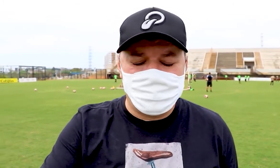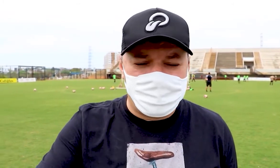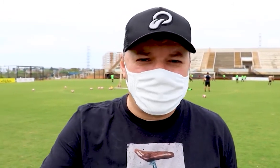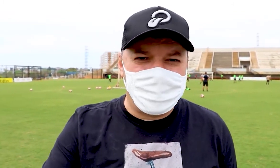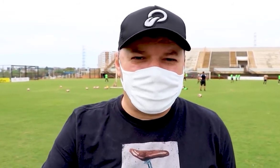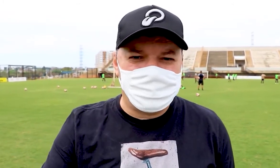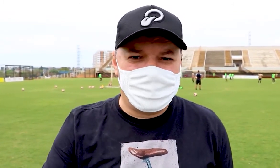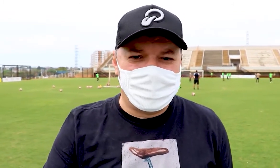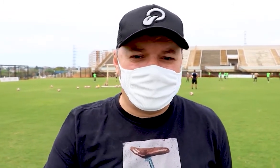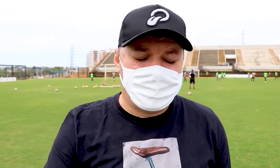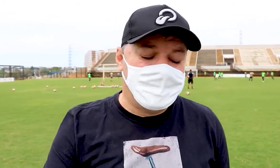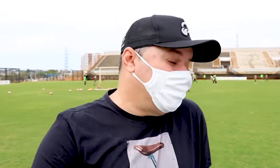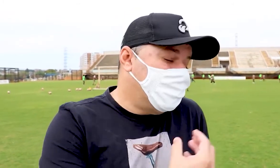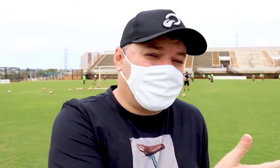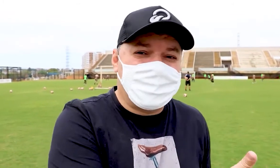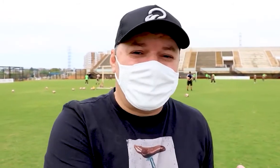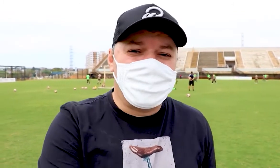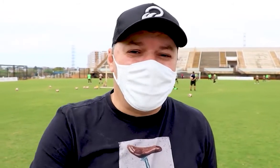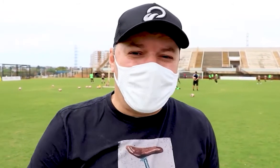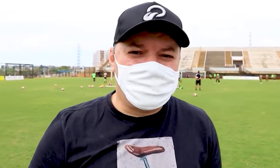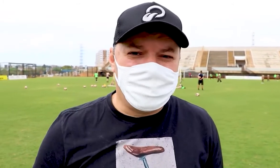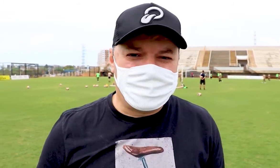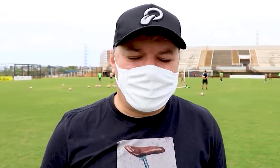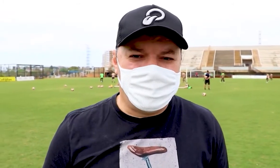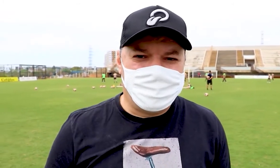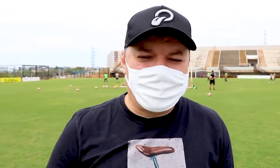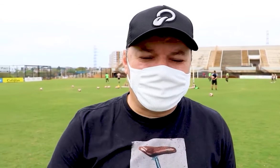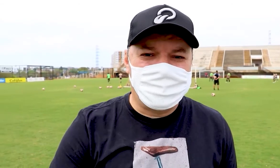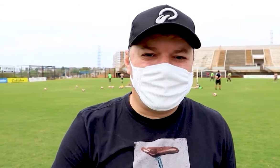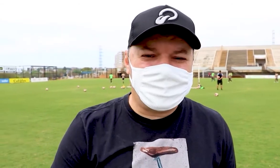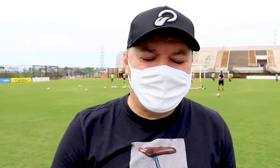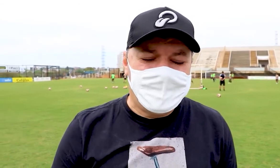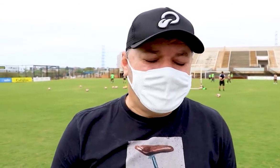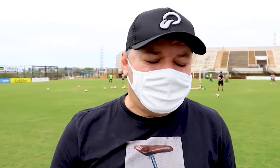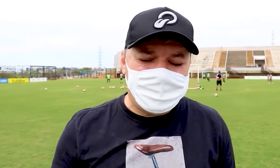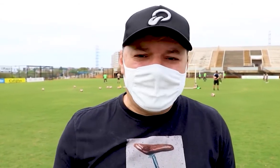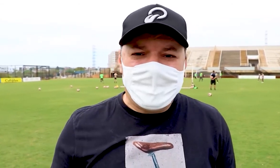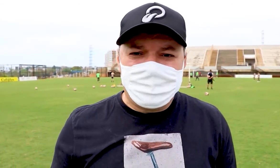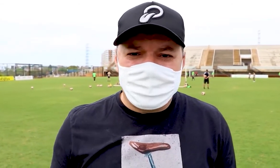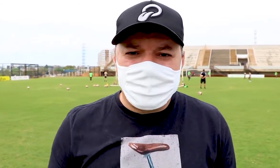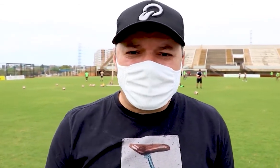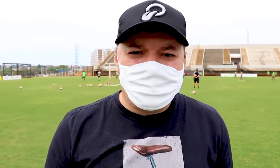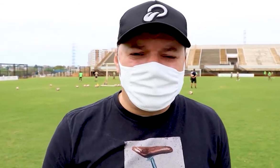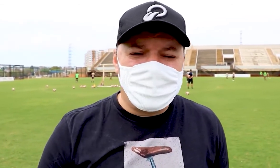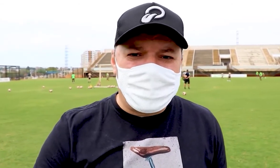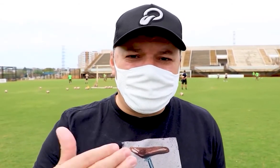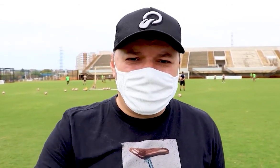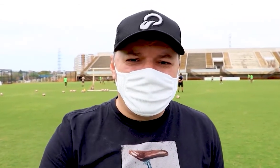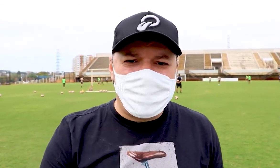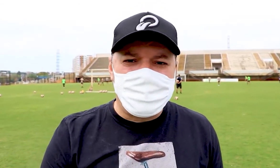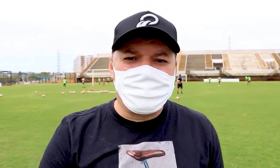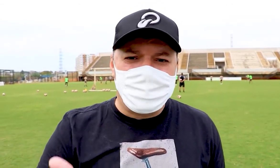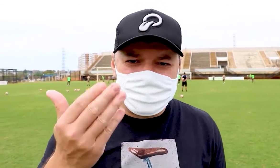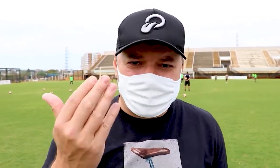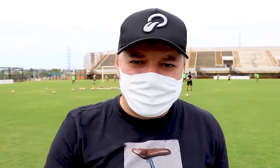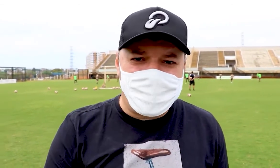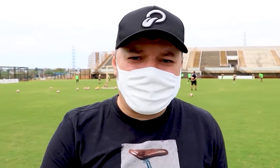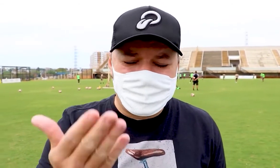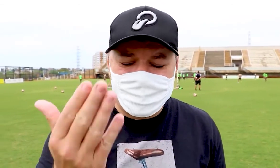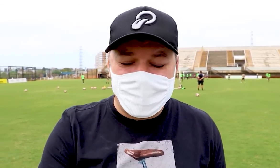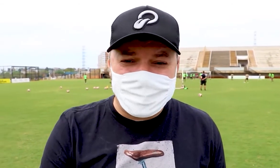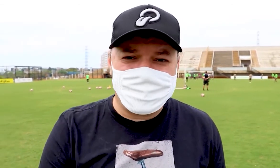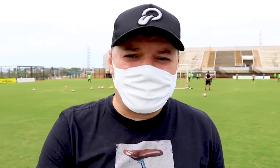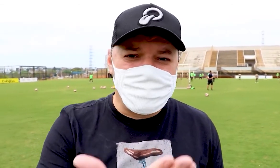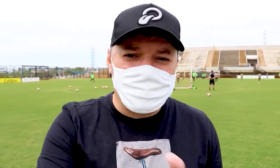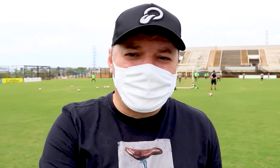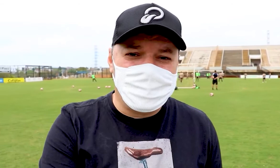clube profissional da Votuporanguense. A gente se sente honrado com essa visita e torcer para que o Votuporanga continue na mão de pessoas sérias